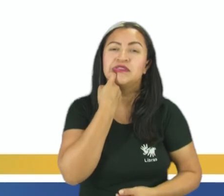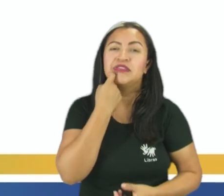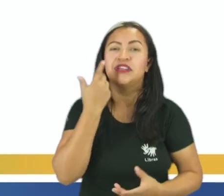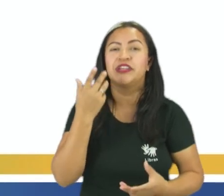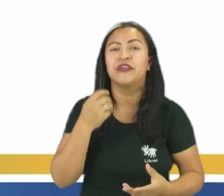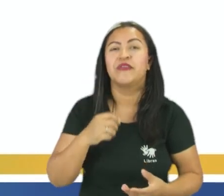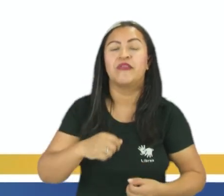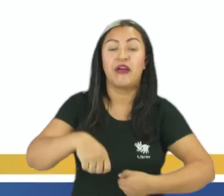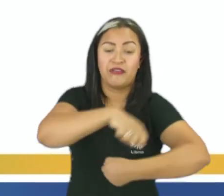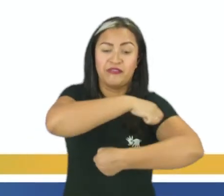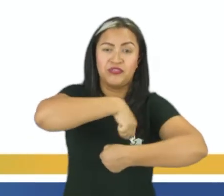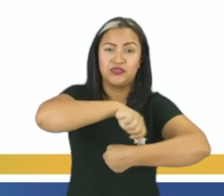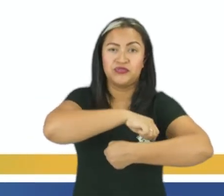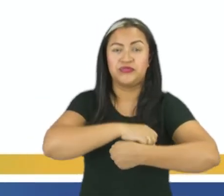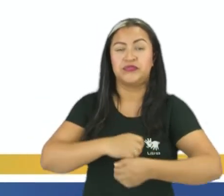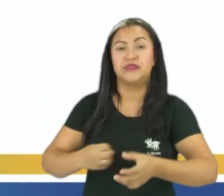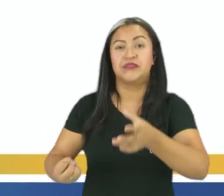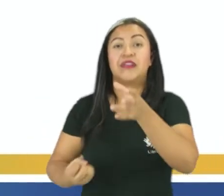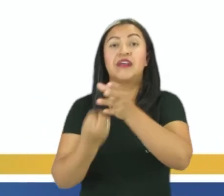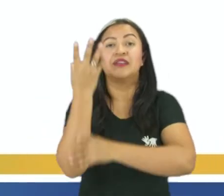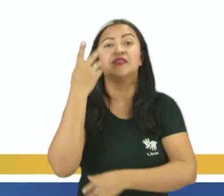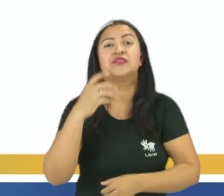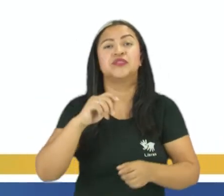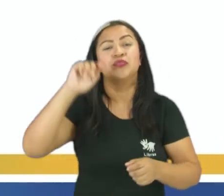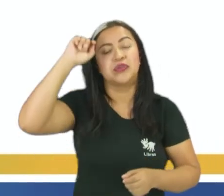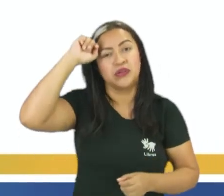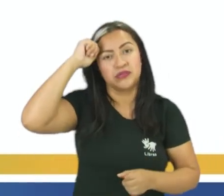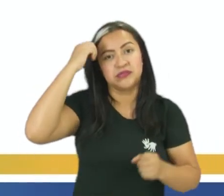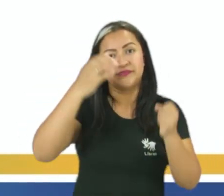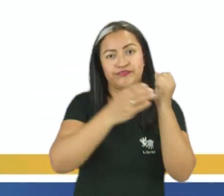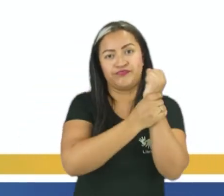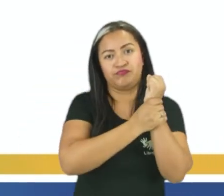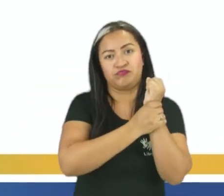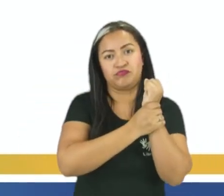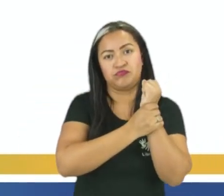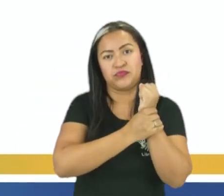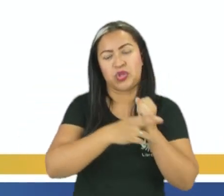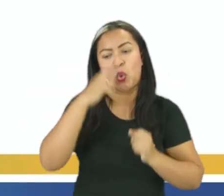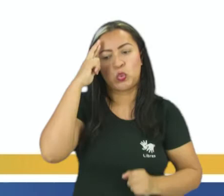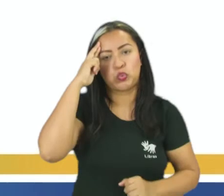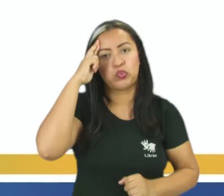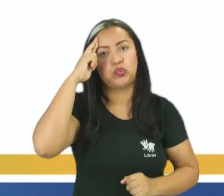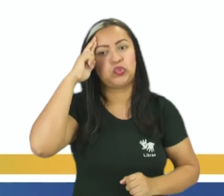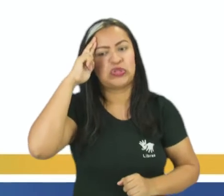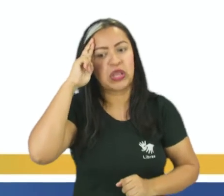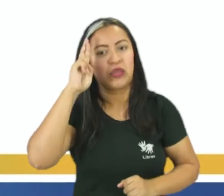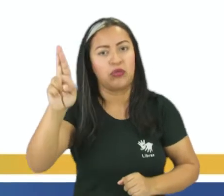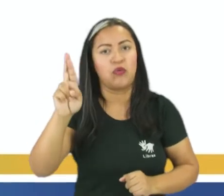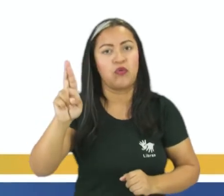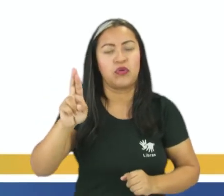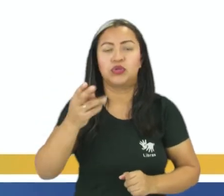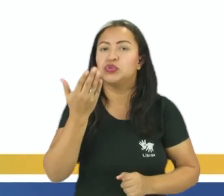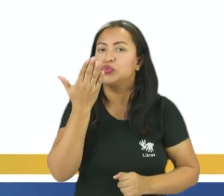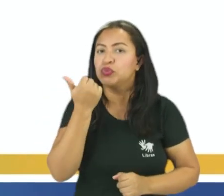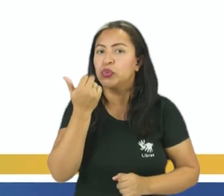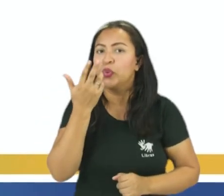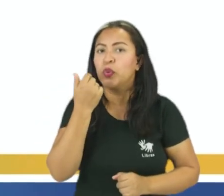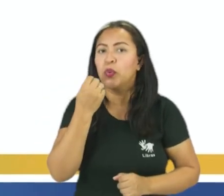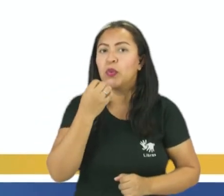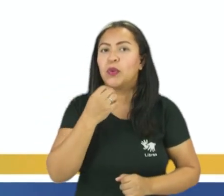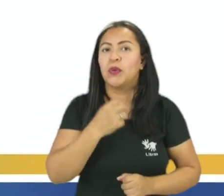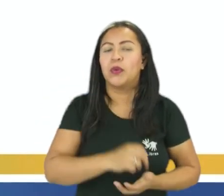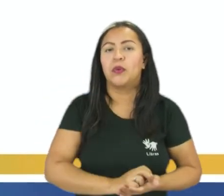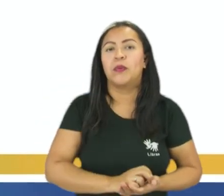né, por conta da escravidão, né, os donos dos escravos, os homens brancos comiam os porcos, né, e